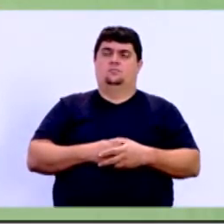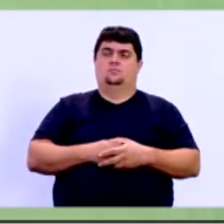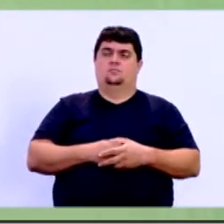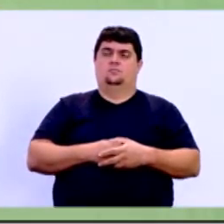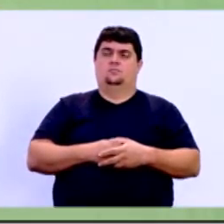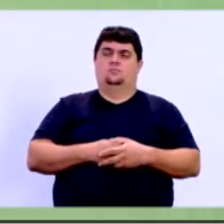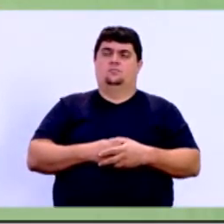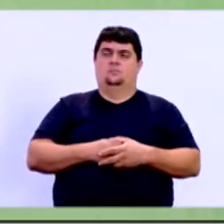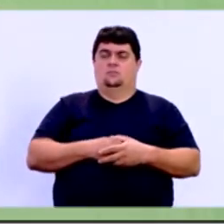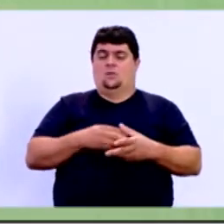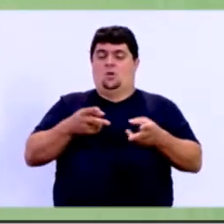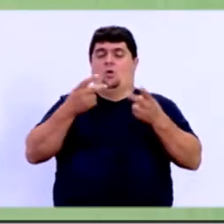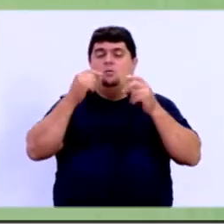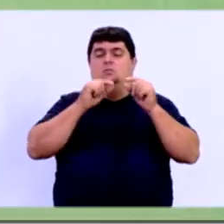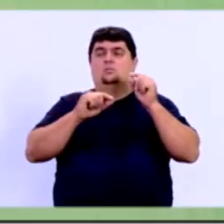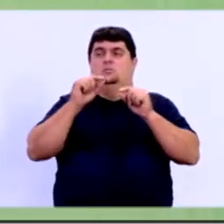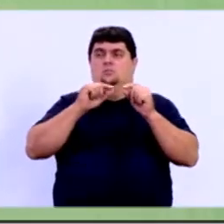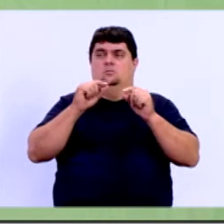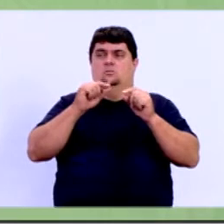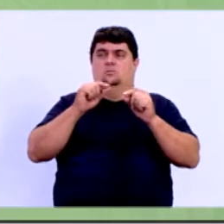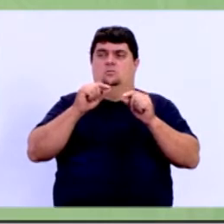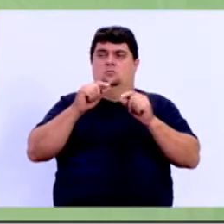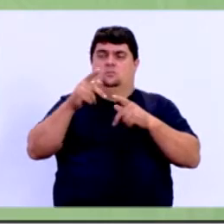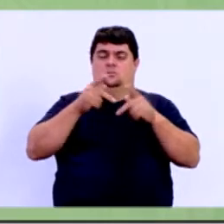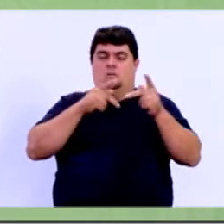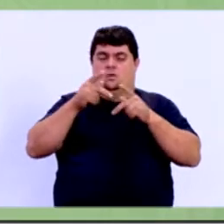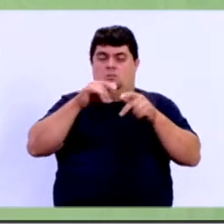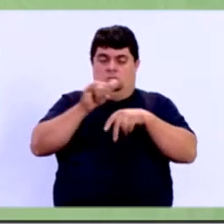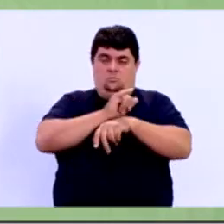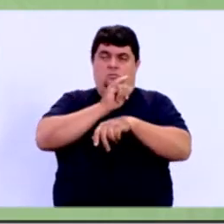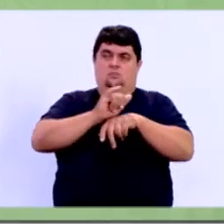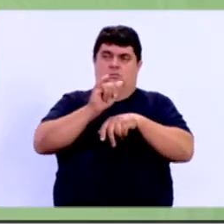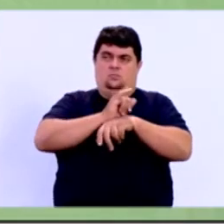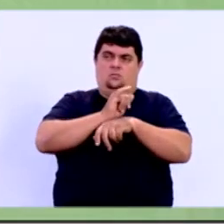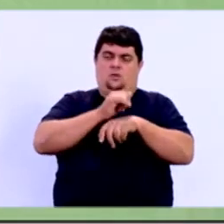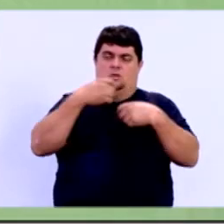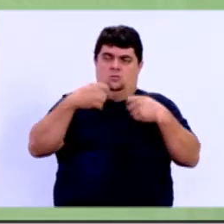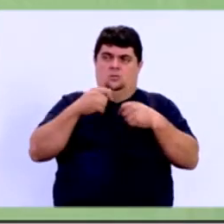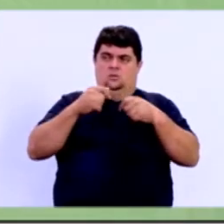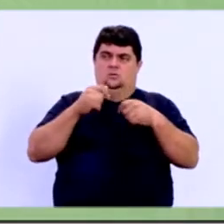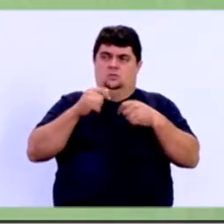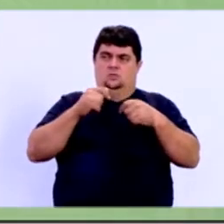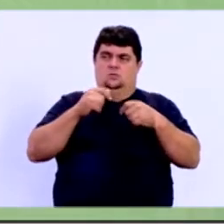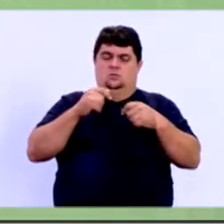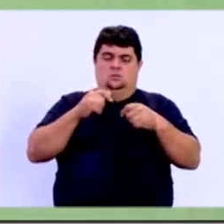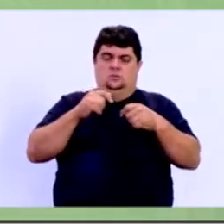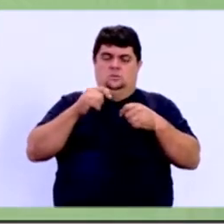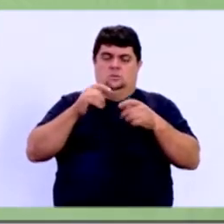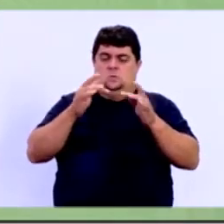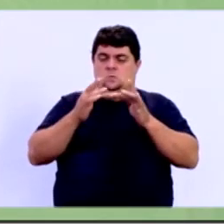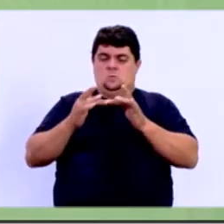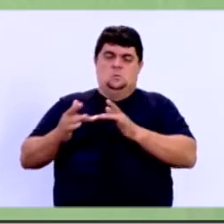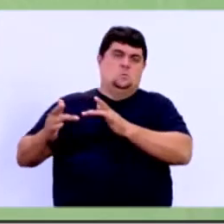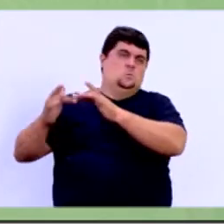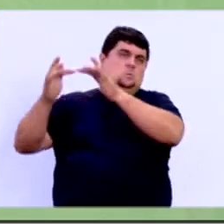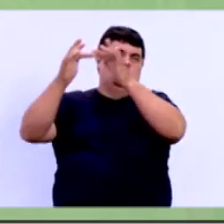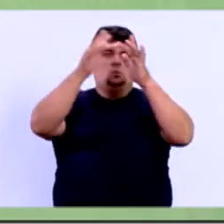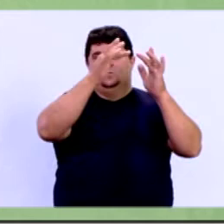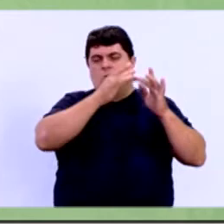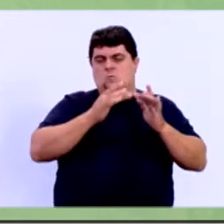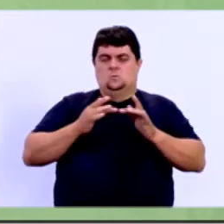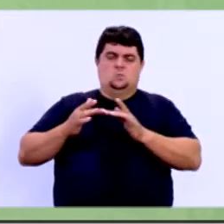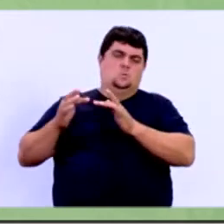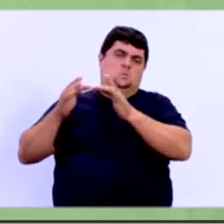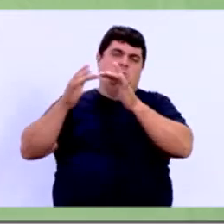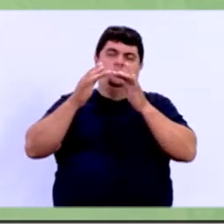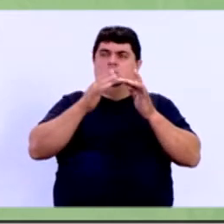Nós observamos também que esse planejamento estratégico, ele precisa estar aí antenado com processos internos,